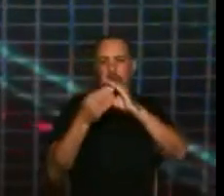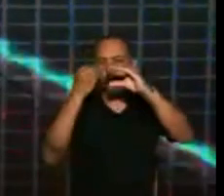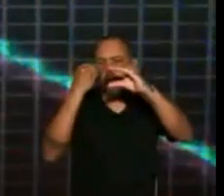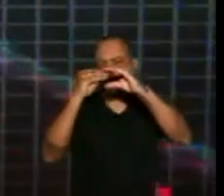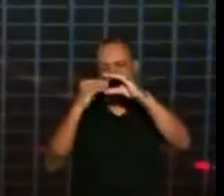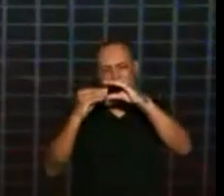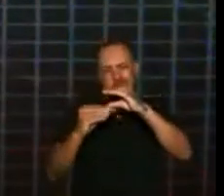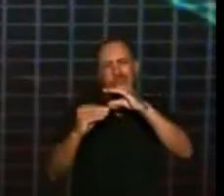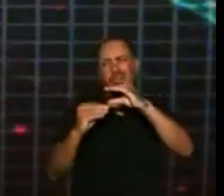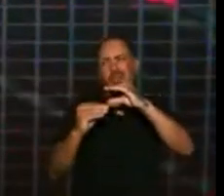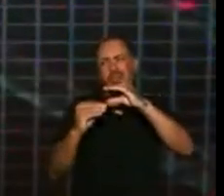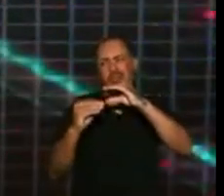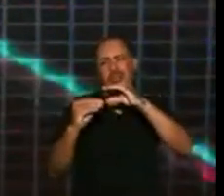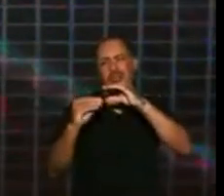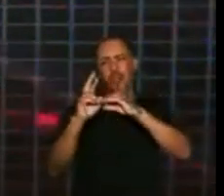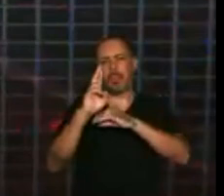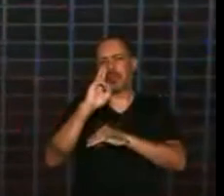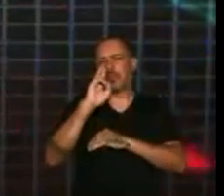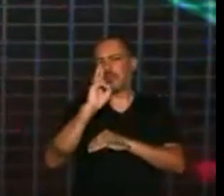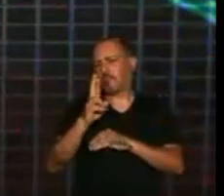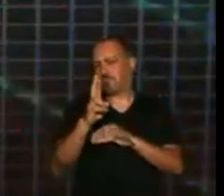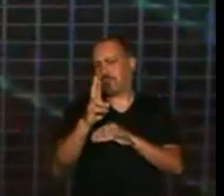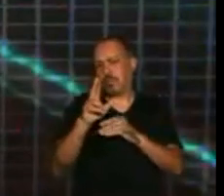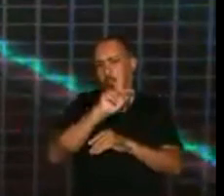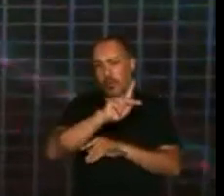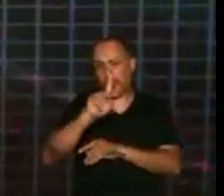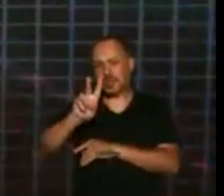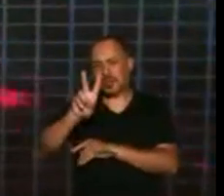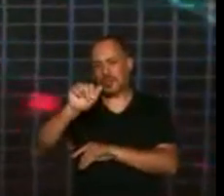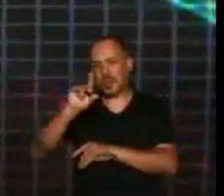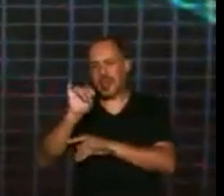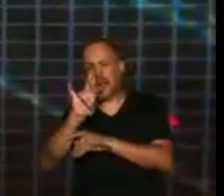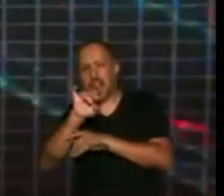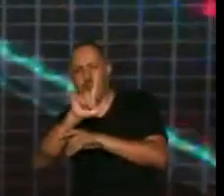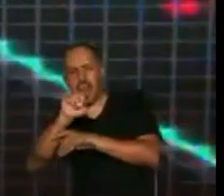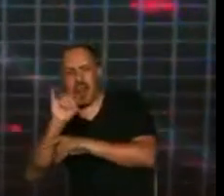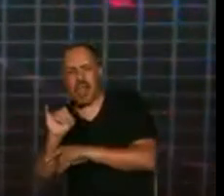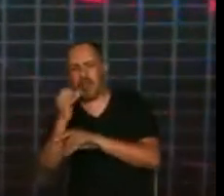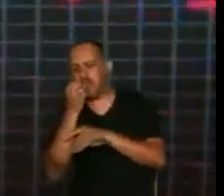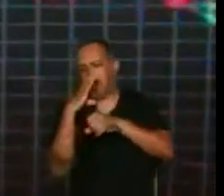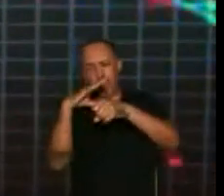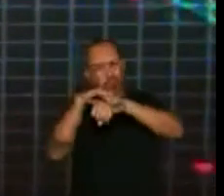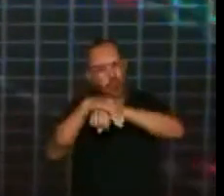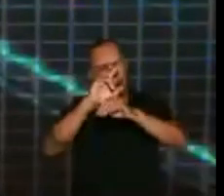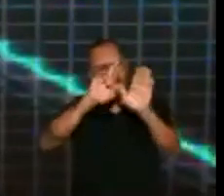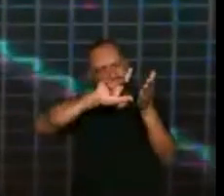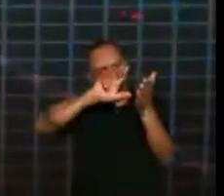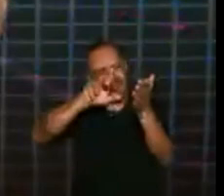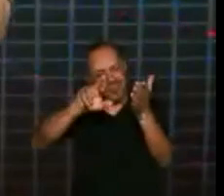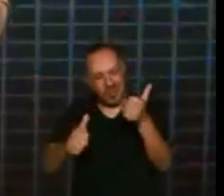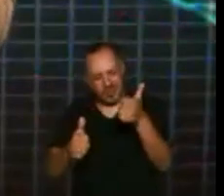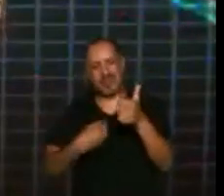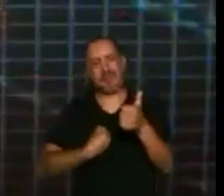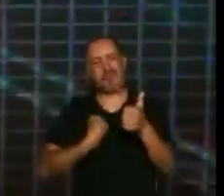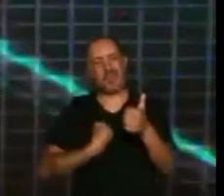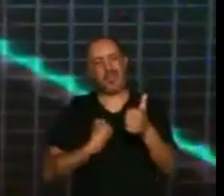Sistemas de Informação, professor Valdinei Apolinário. Boa noite, boa noite, boa noite, boa noite. Todo mundo aqui. Ótimo, vocês já estão vivos, então a gente pode seguir